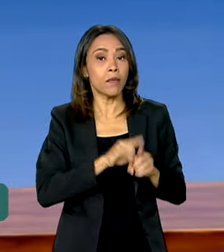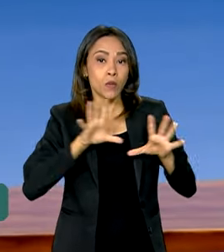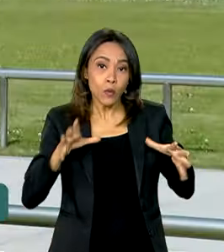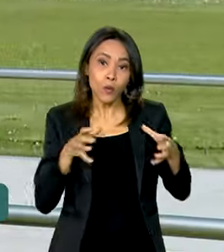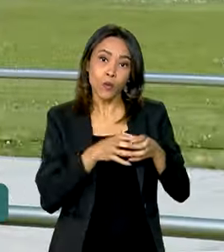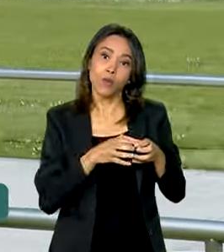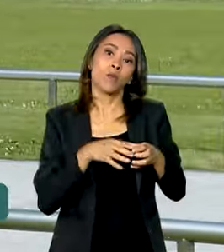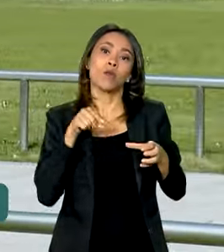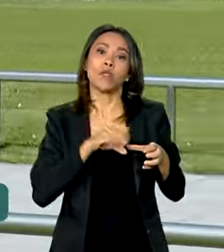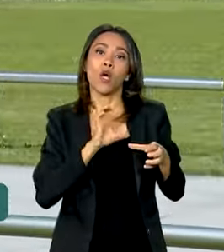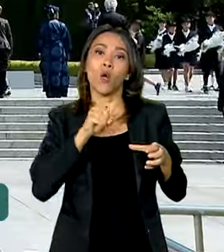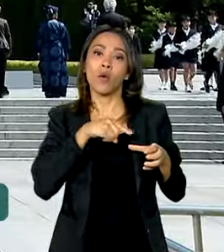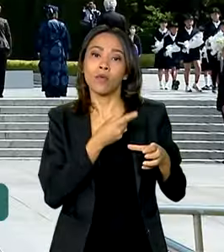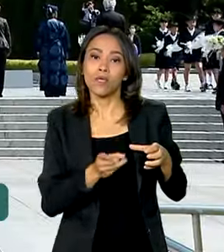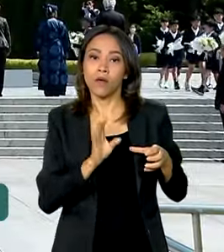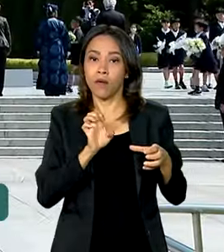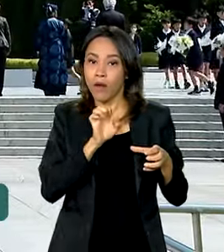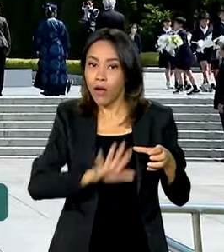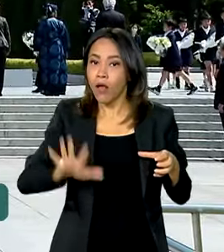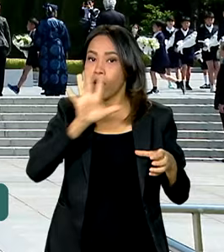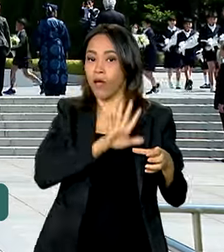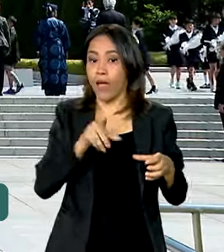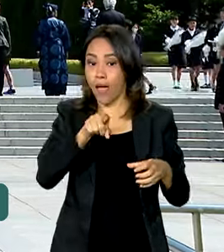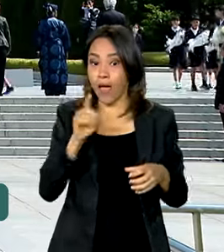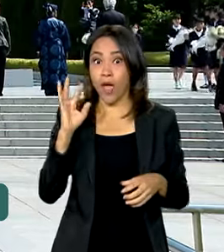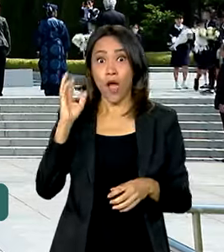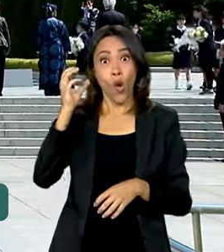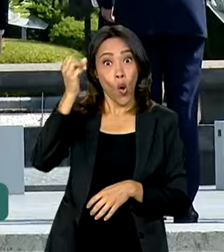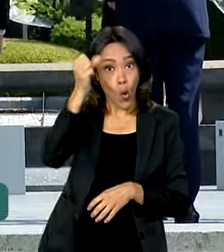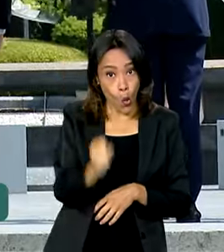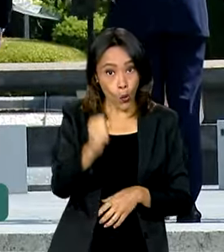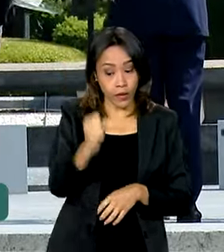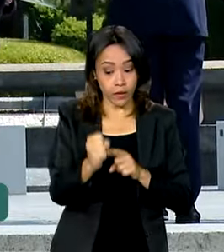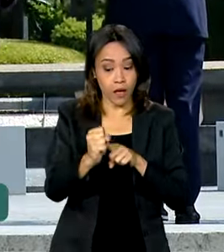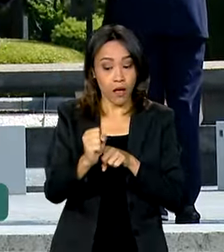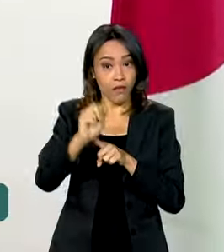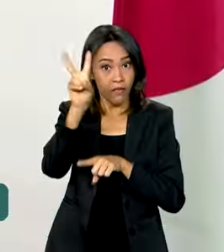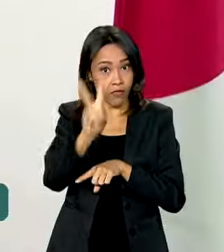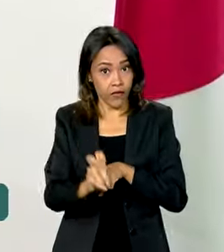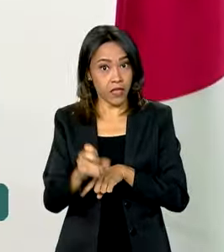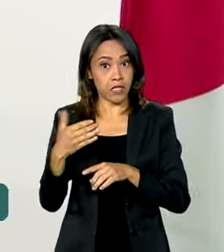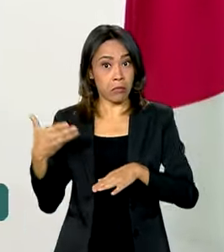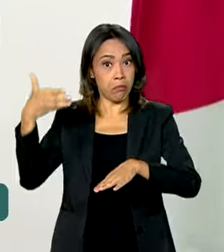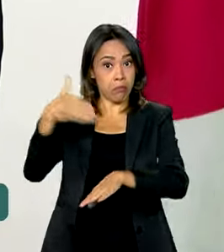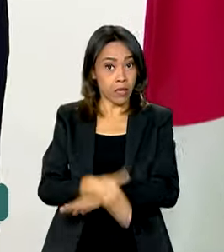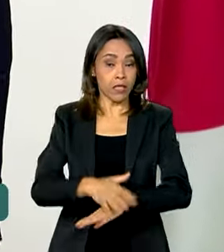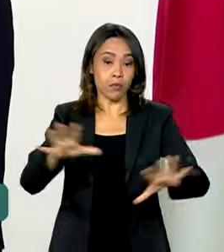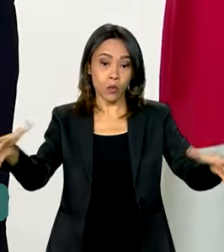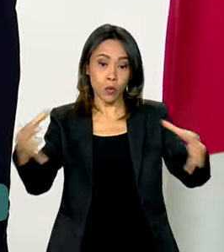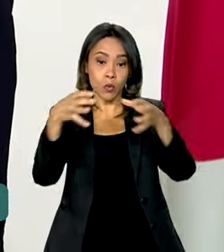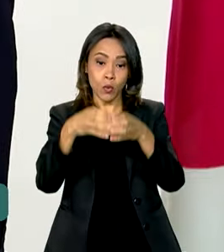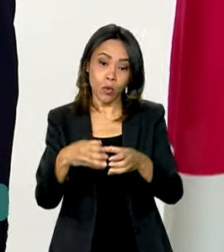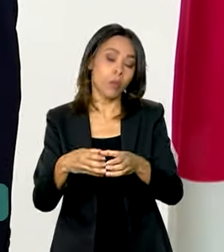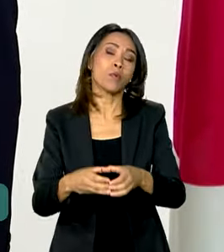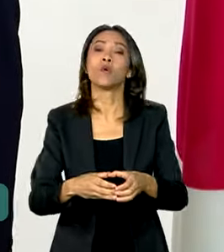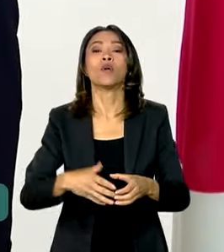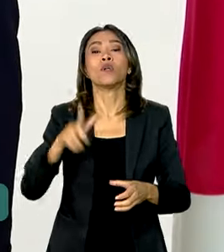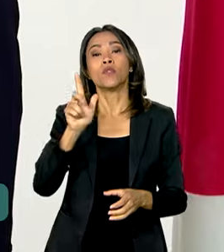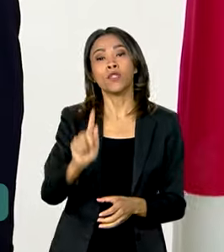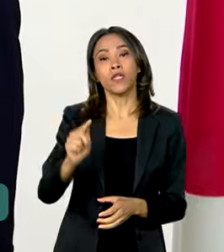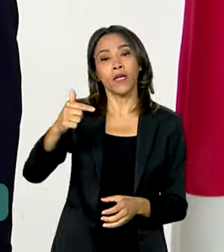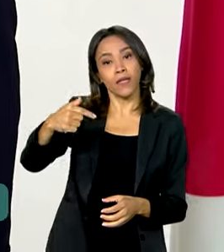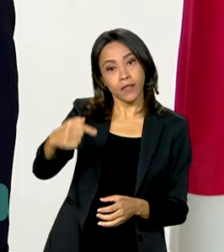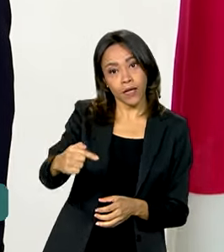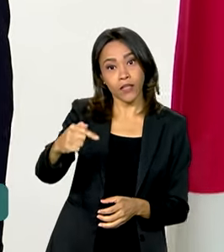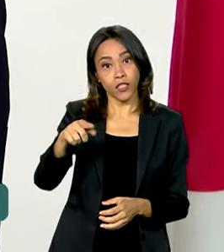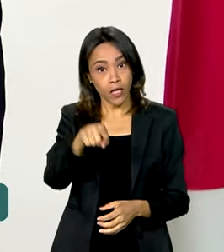Europeia. Esta é a 8ª vez que o presidente Lula participa da cúpula do G7 desde 2003. No ano passado, ele